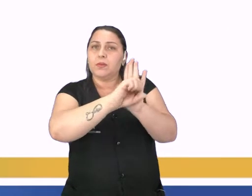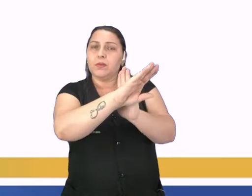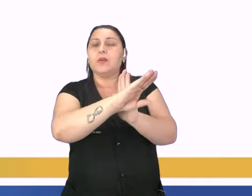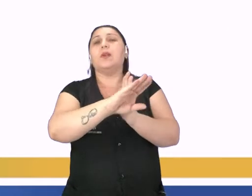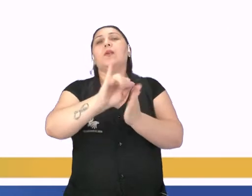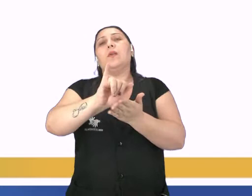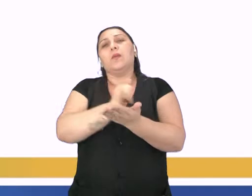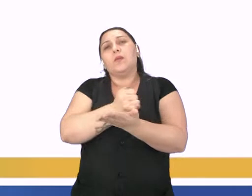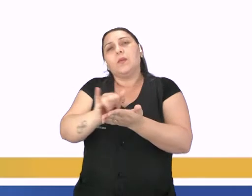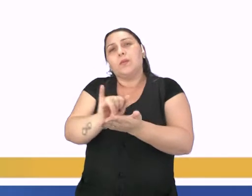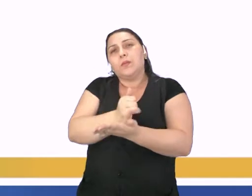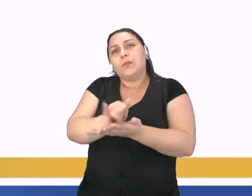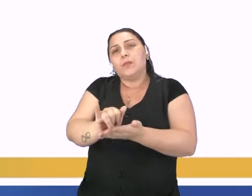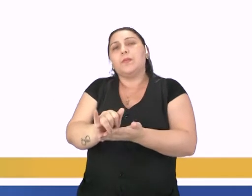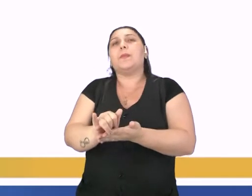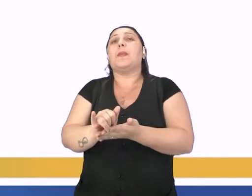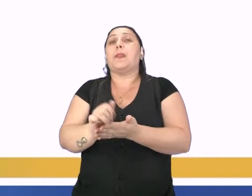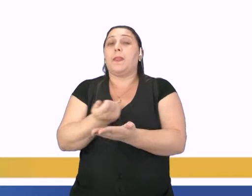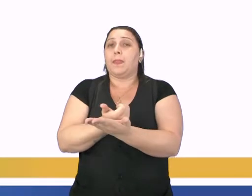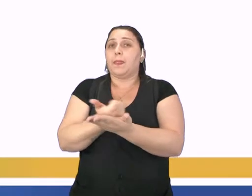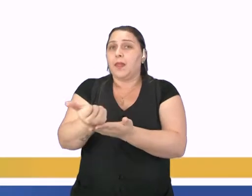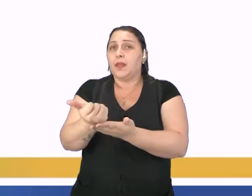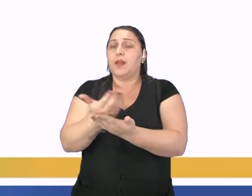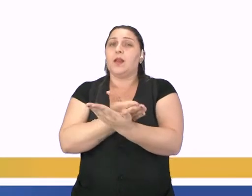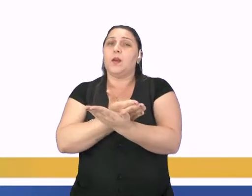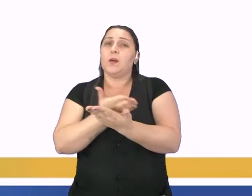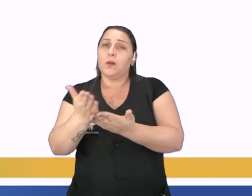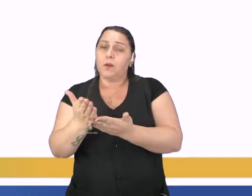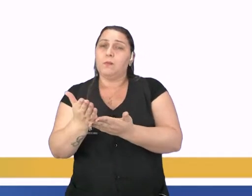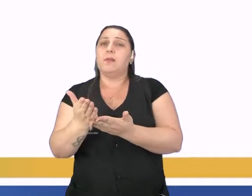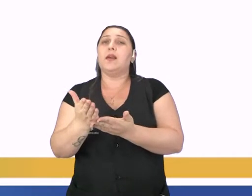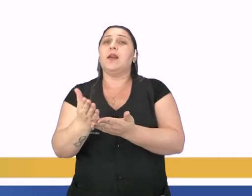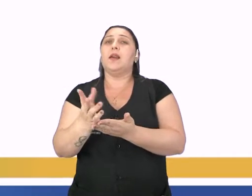Com tanta especulação, as ações começam